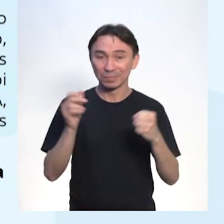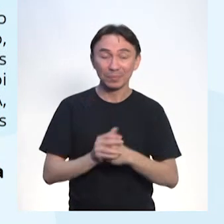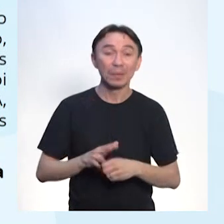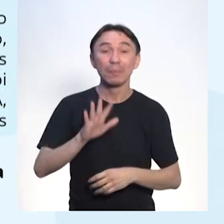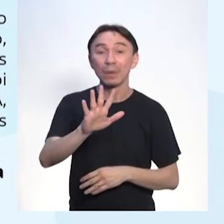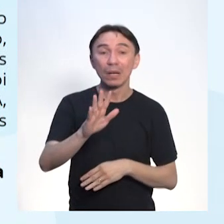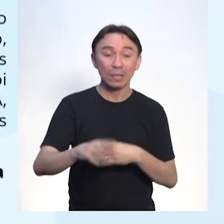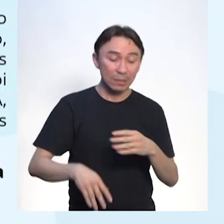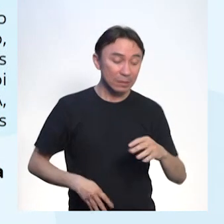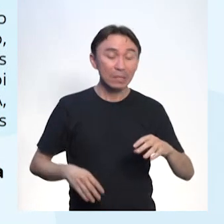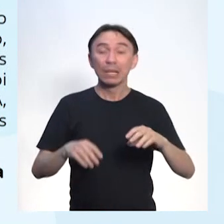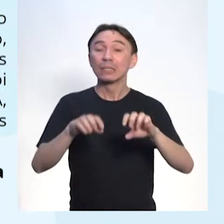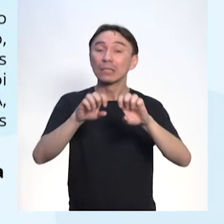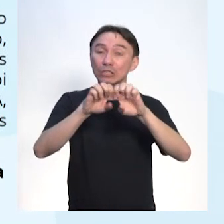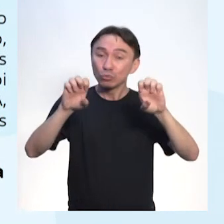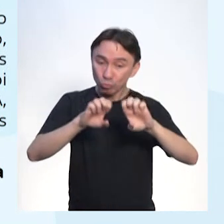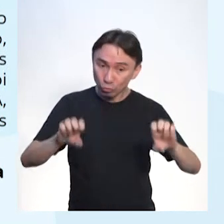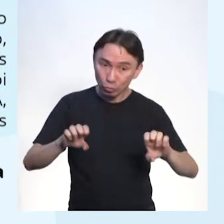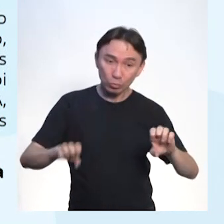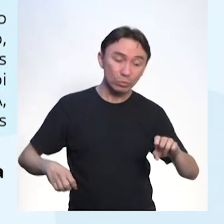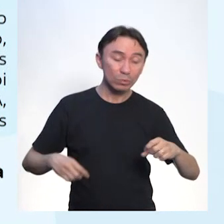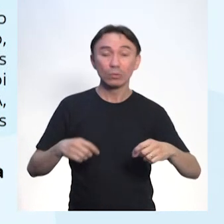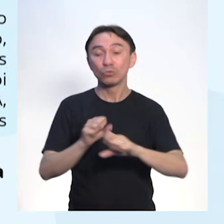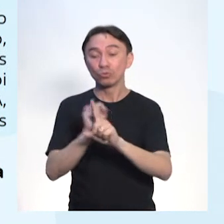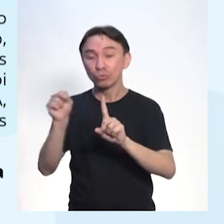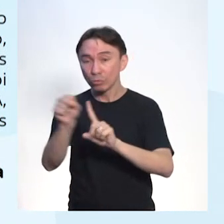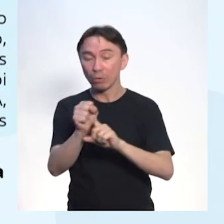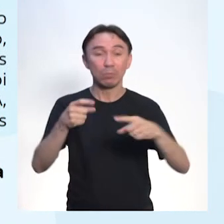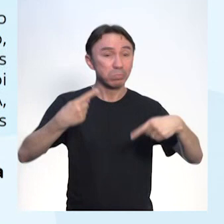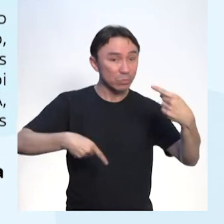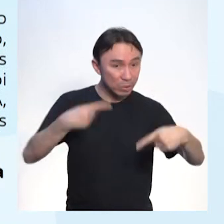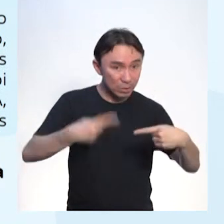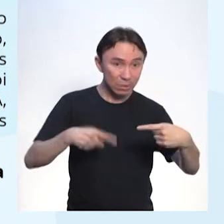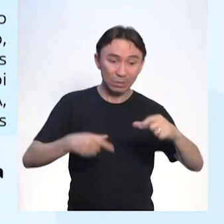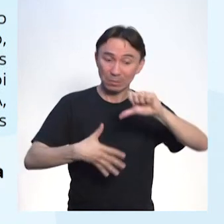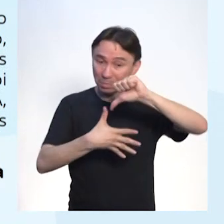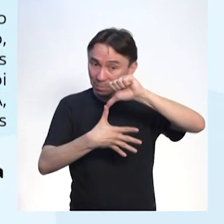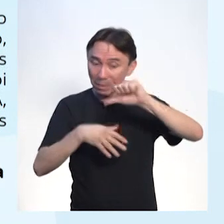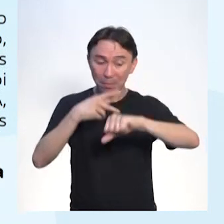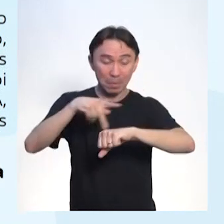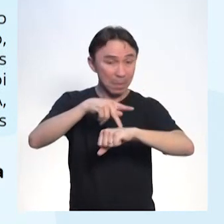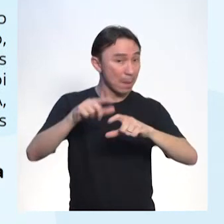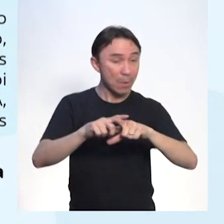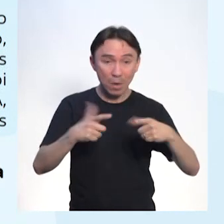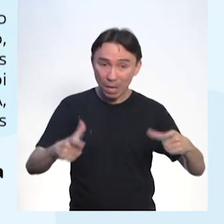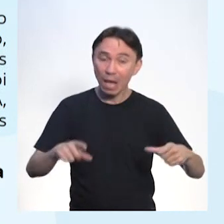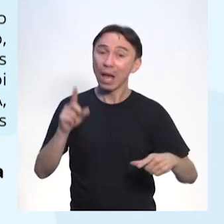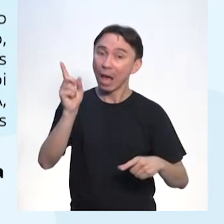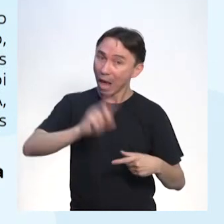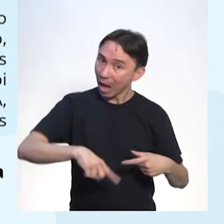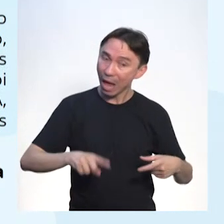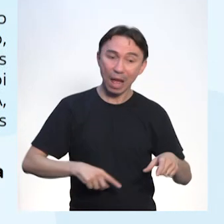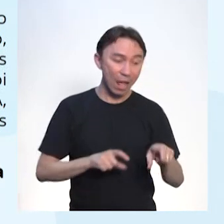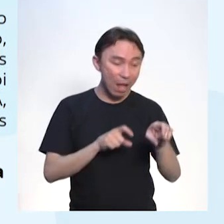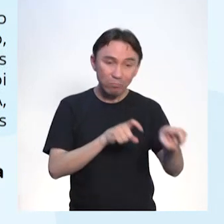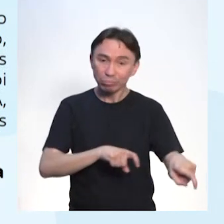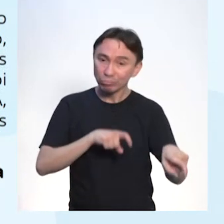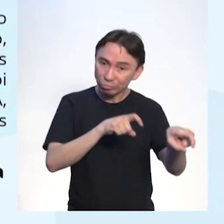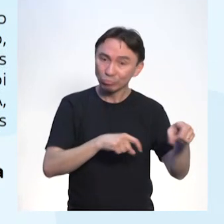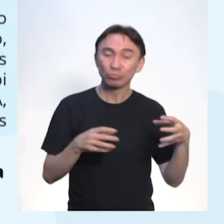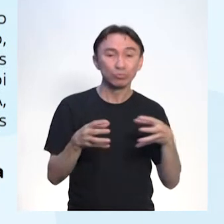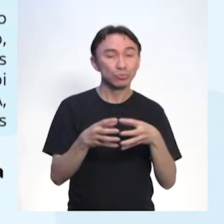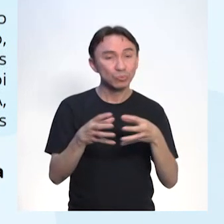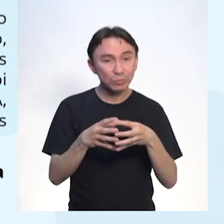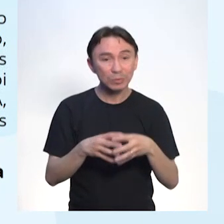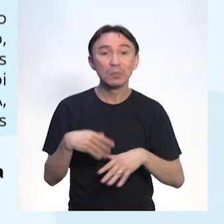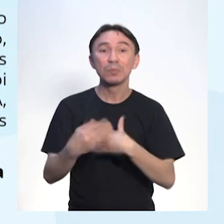estrutura social e política estava nas mãos dessas oligarquias rurais. Com a Primeira Grande